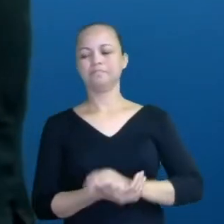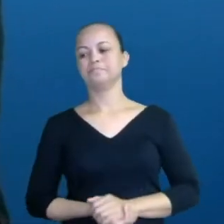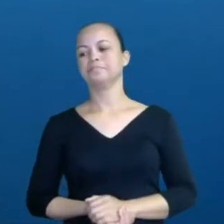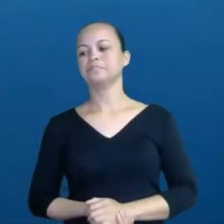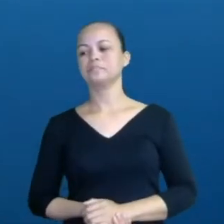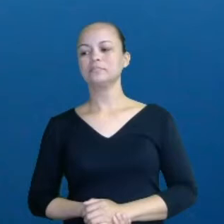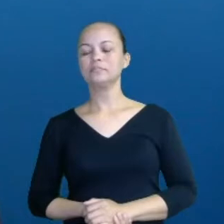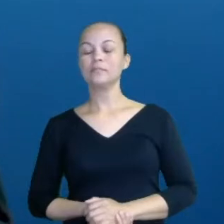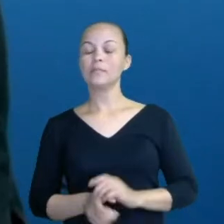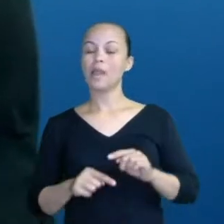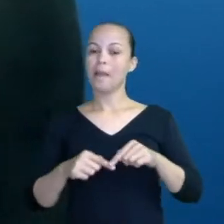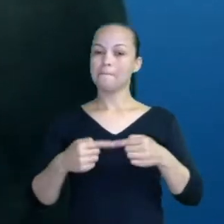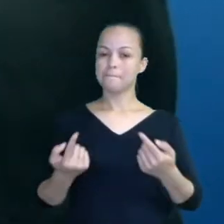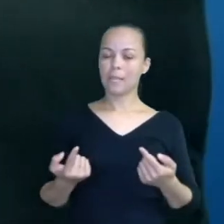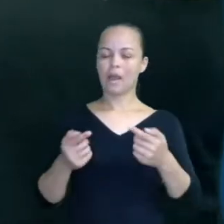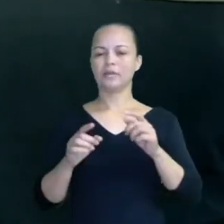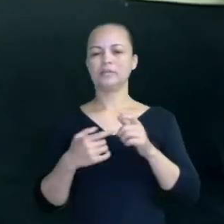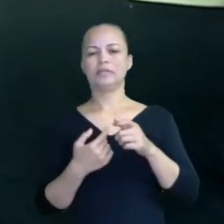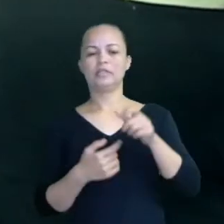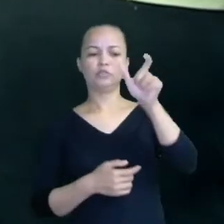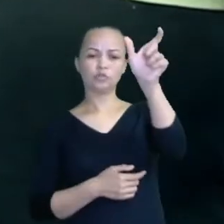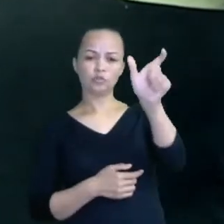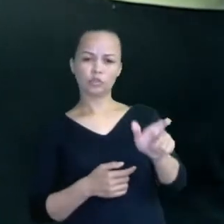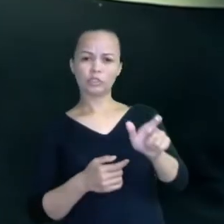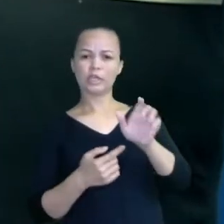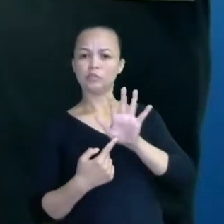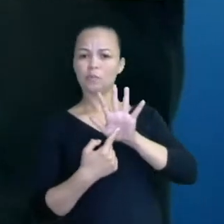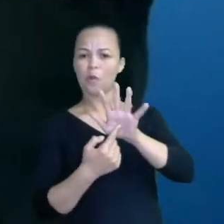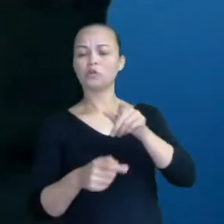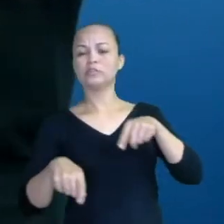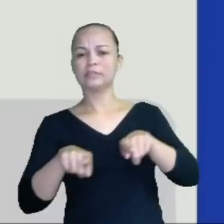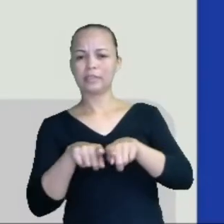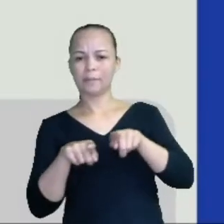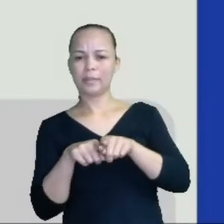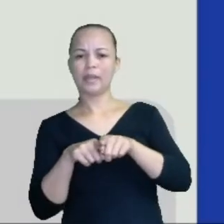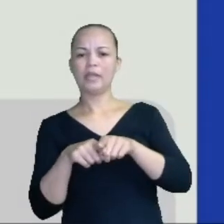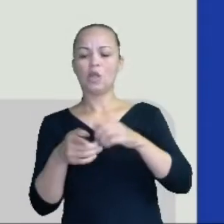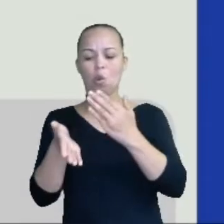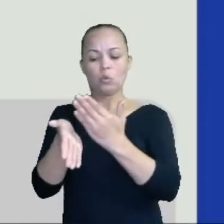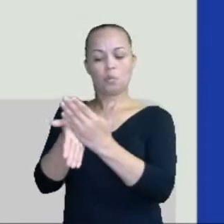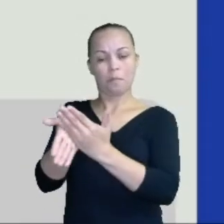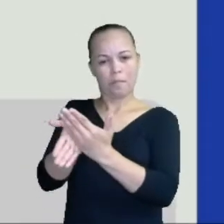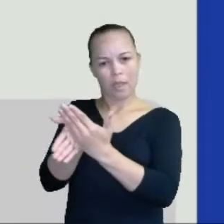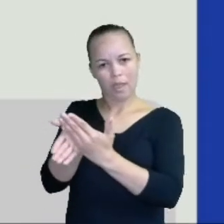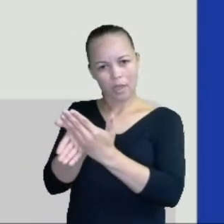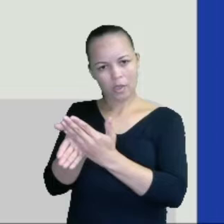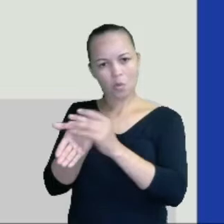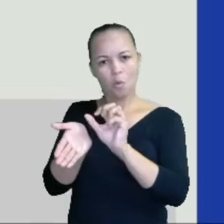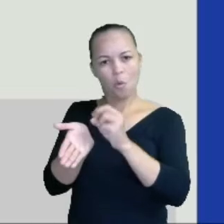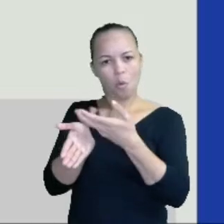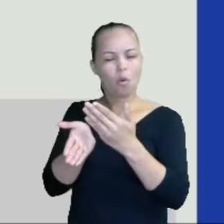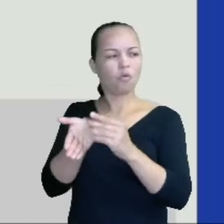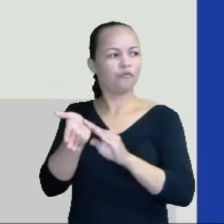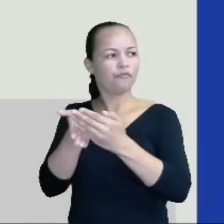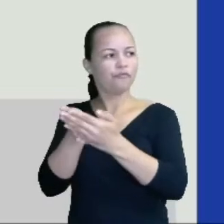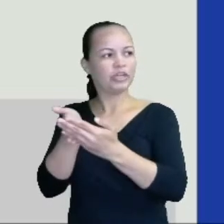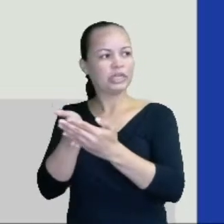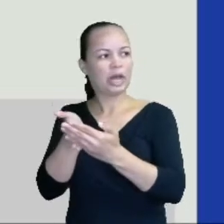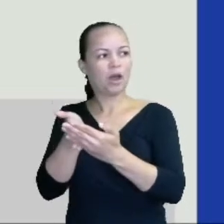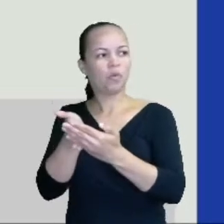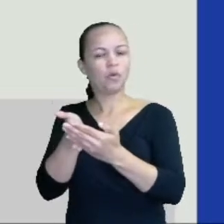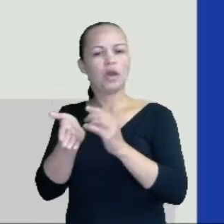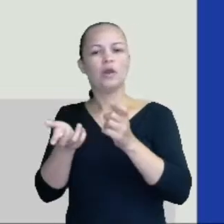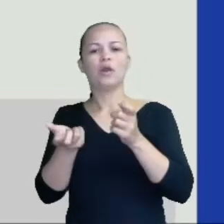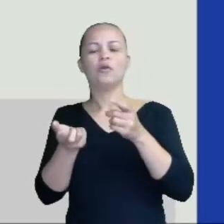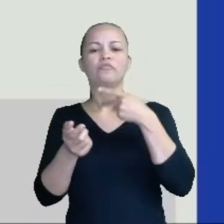Mas há casos em que o sujeito ele vai aparecer ou no meio da frase ou no final da frase. É o que nós chamamos de